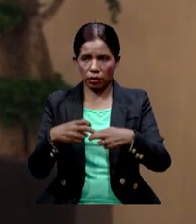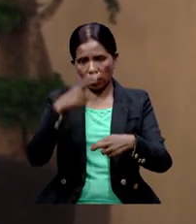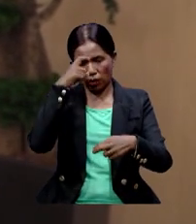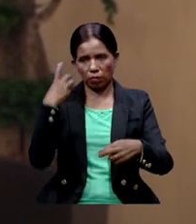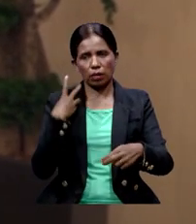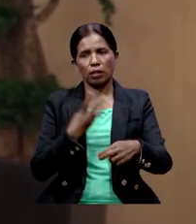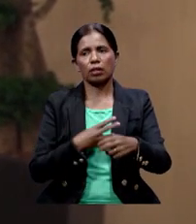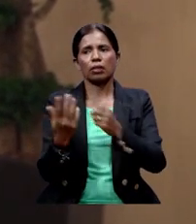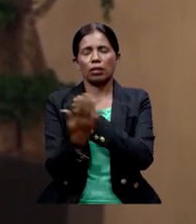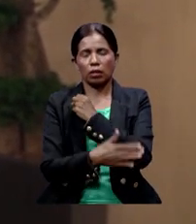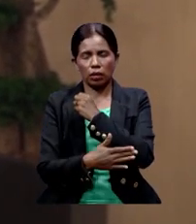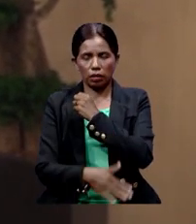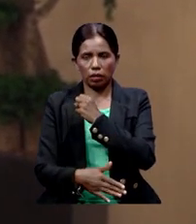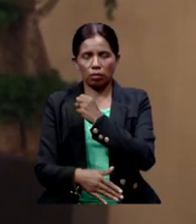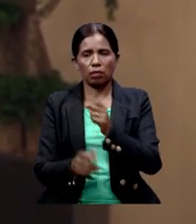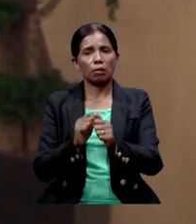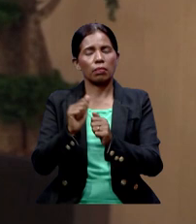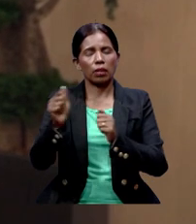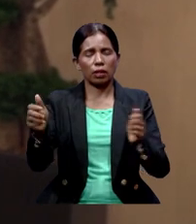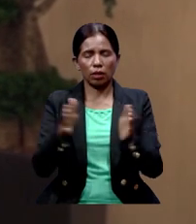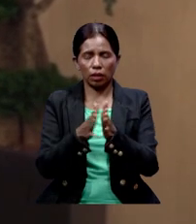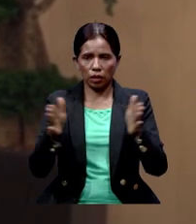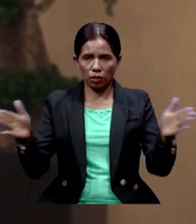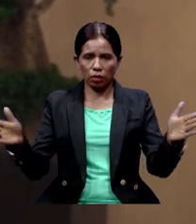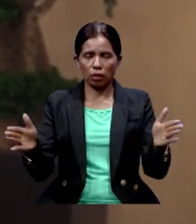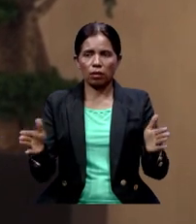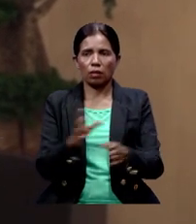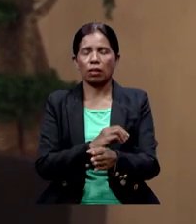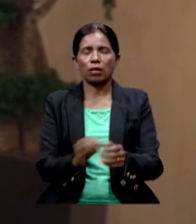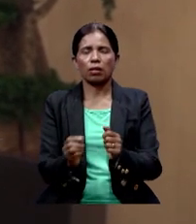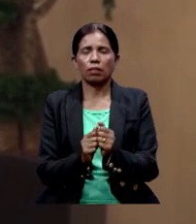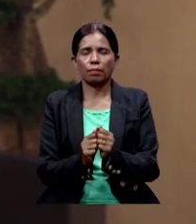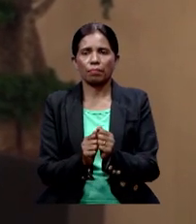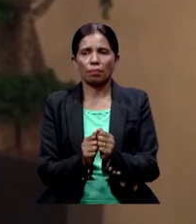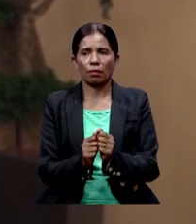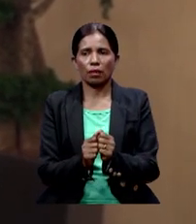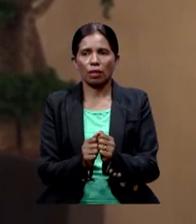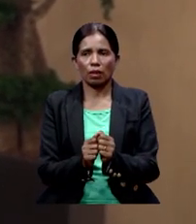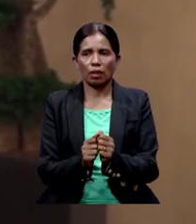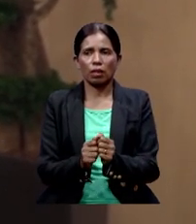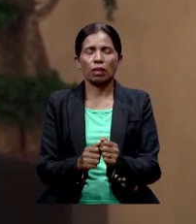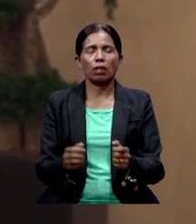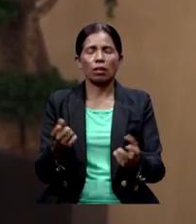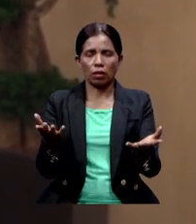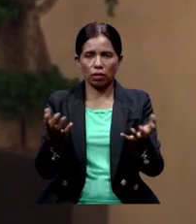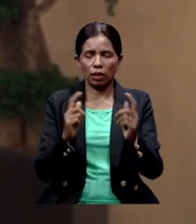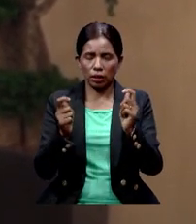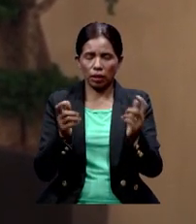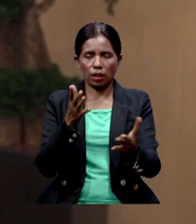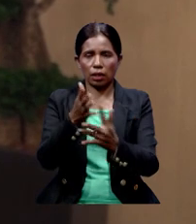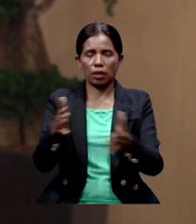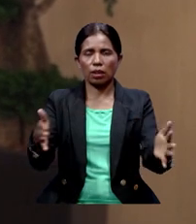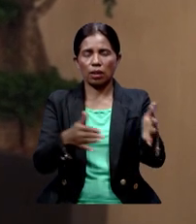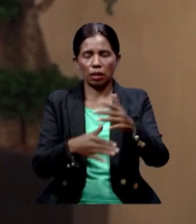na São Brasil, neve maca coco cara aliburan mas e a organização do